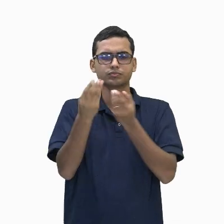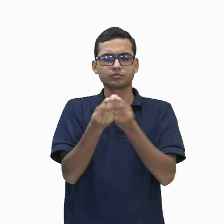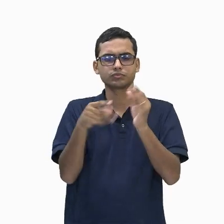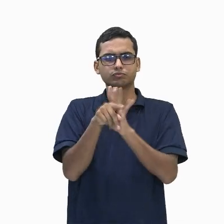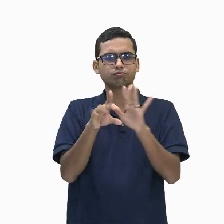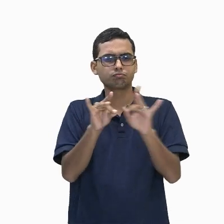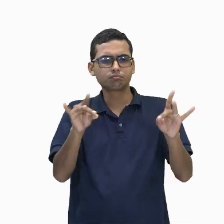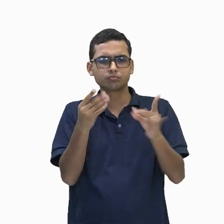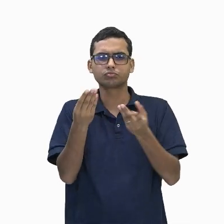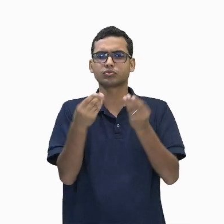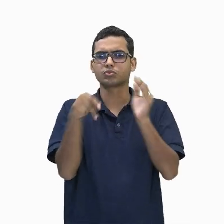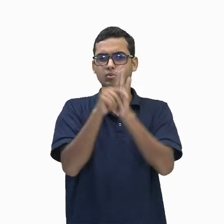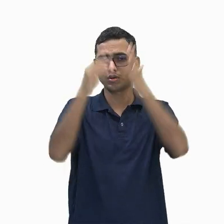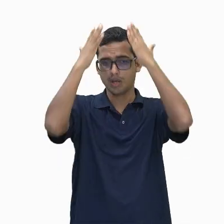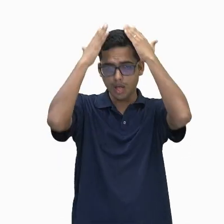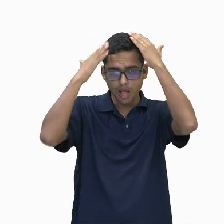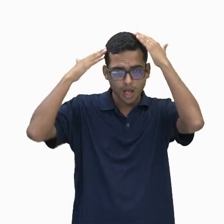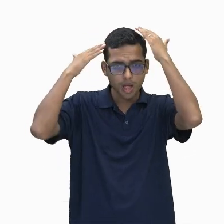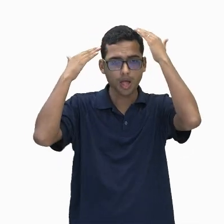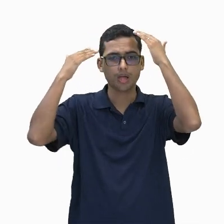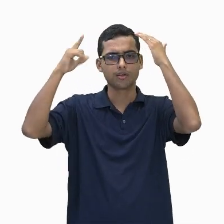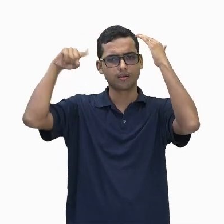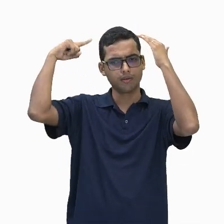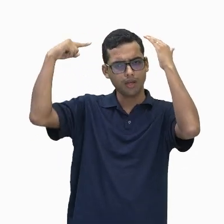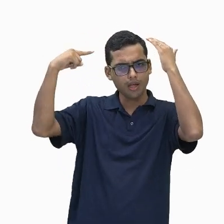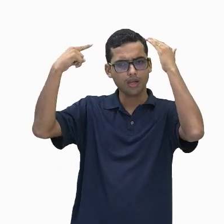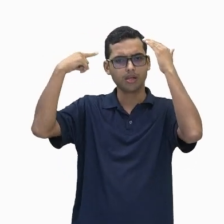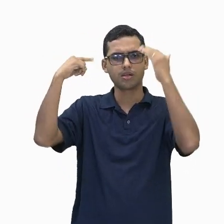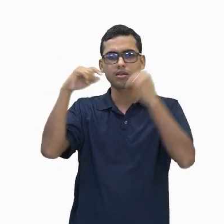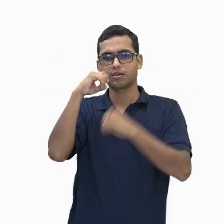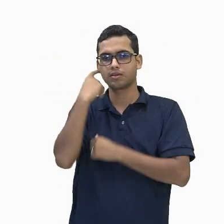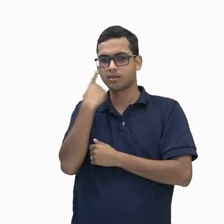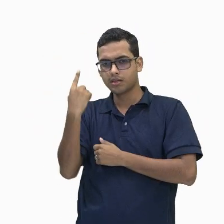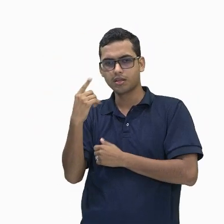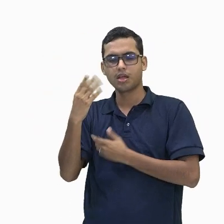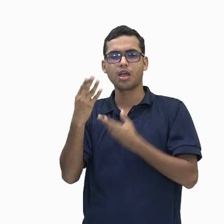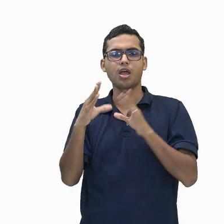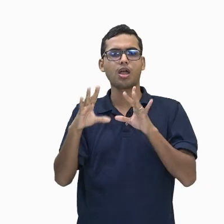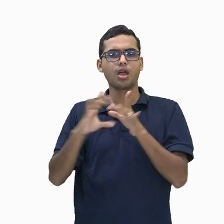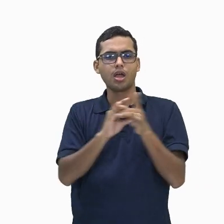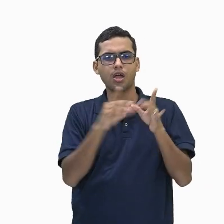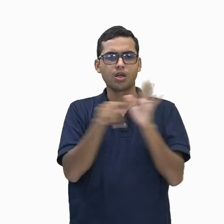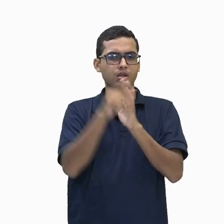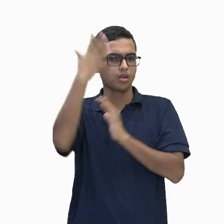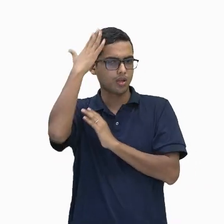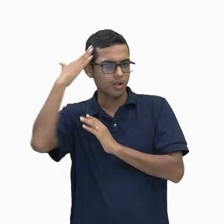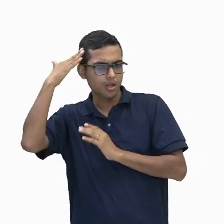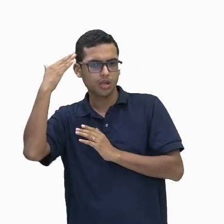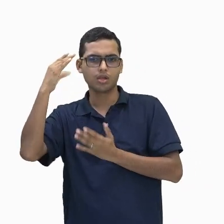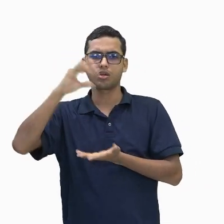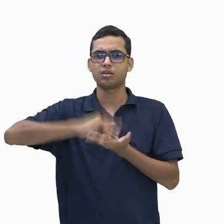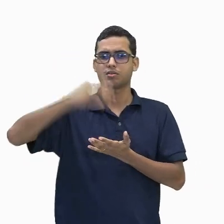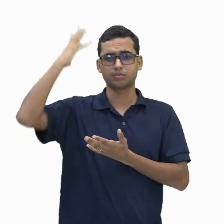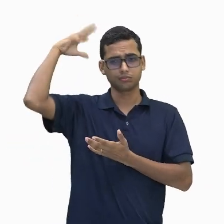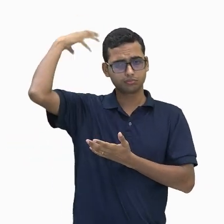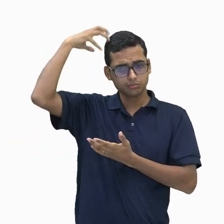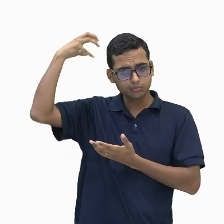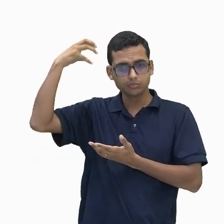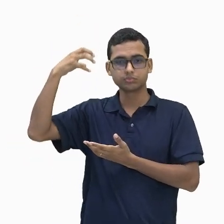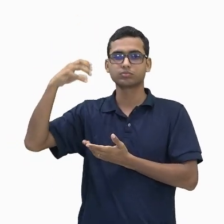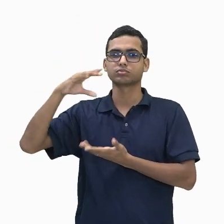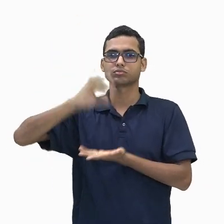cabelo liso. Portanto, agora que nós já compreendemos quais são aí as imagens referentes a